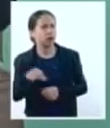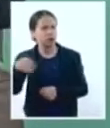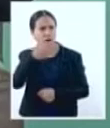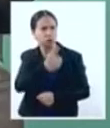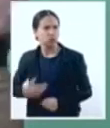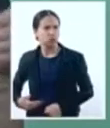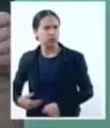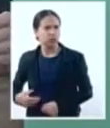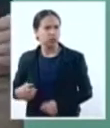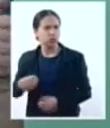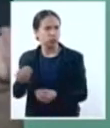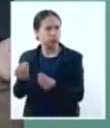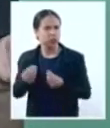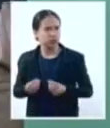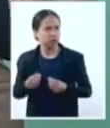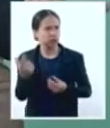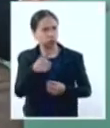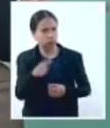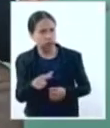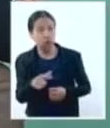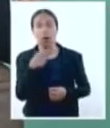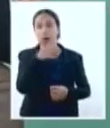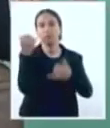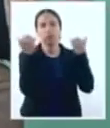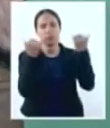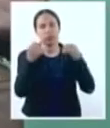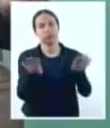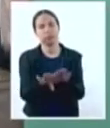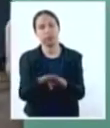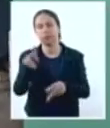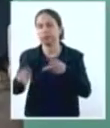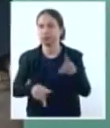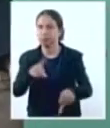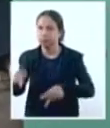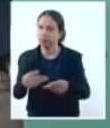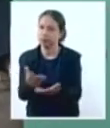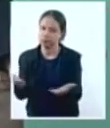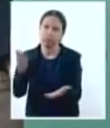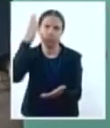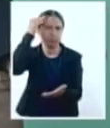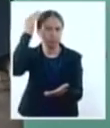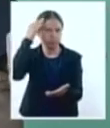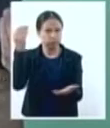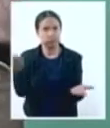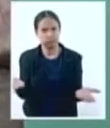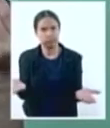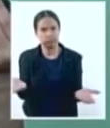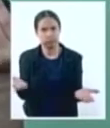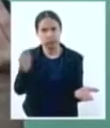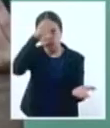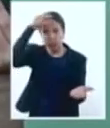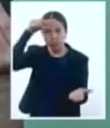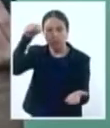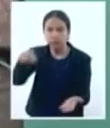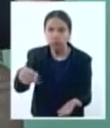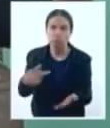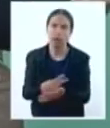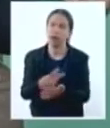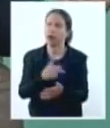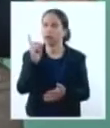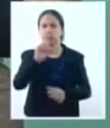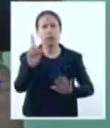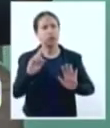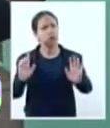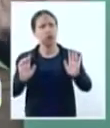de responsabilidade da rede estadual. É importante que o usuário saiba que não é a prefeitura, né, que está falhando com ele. Com certeza. É, da